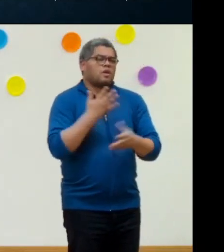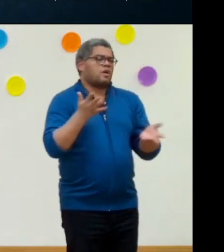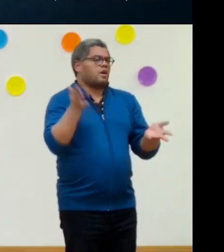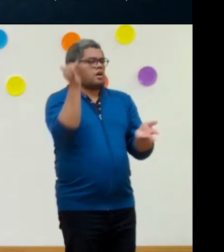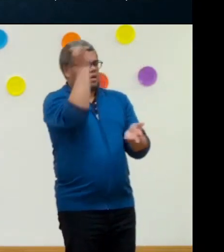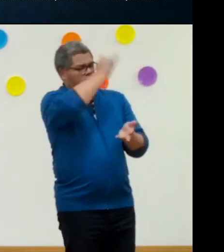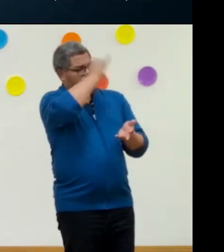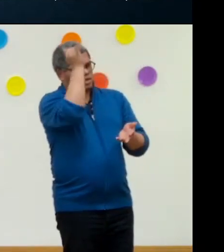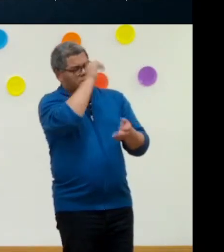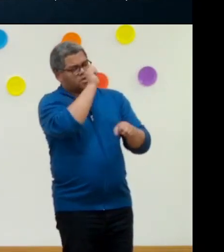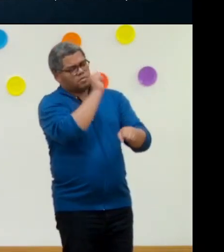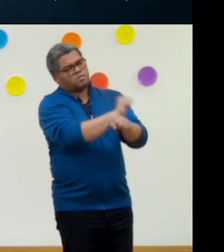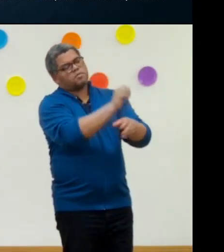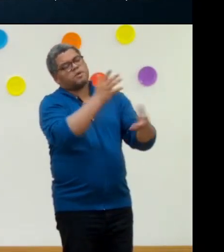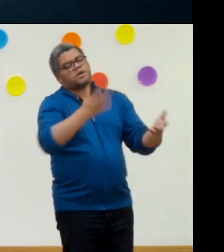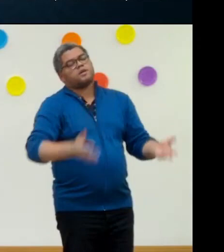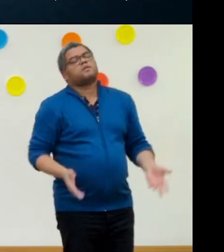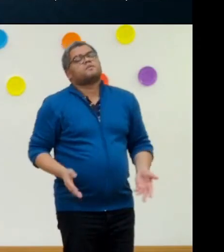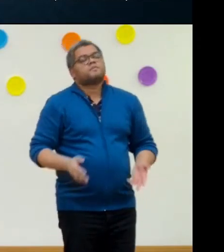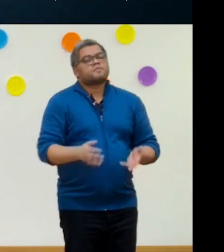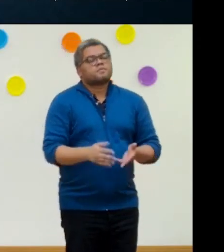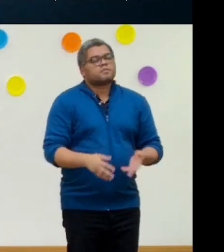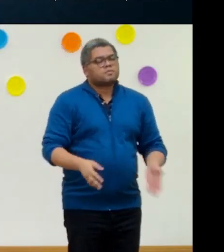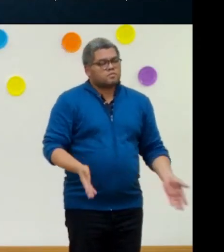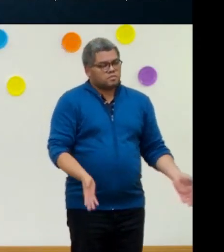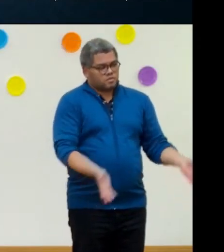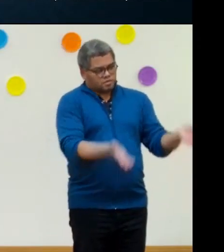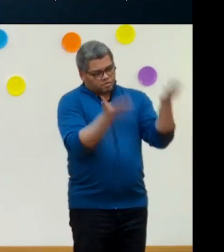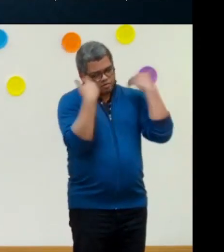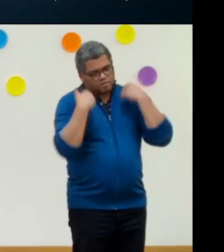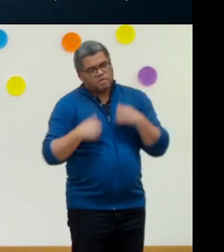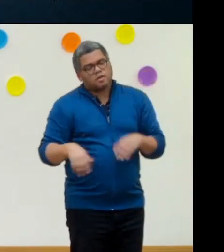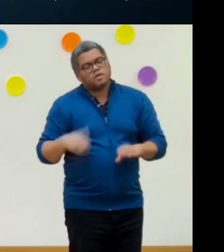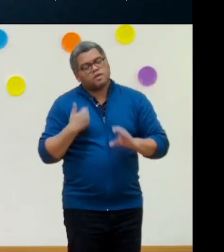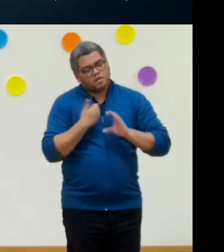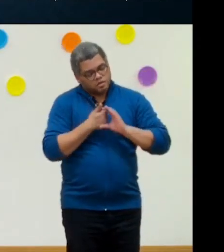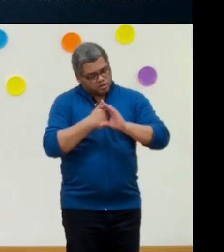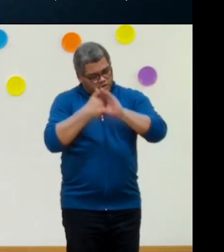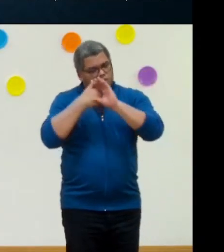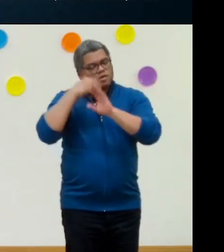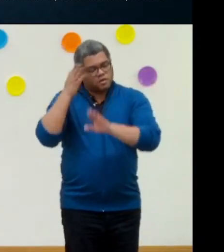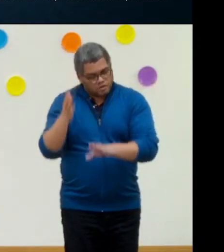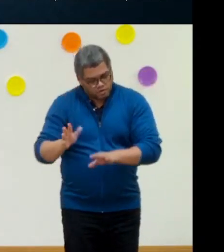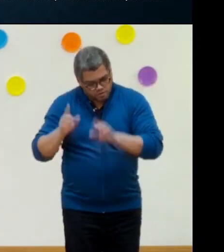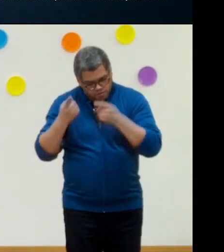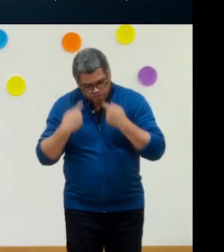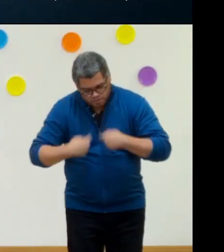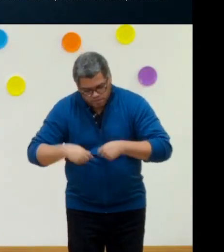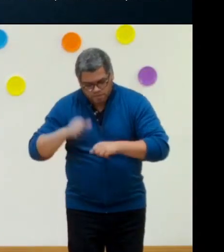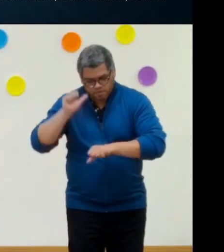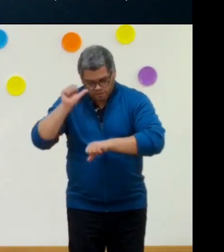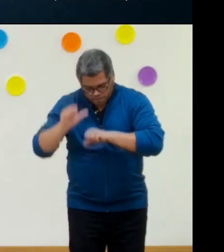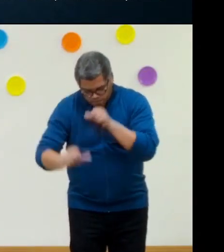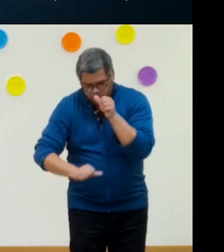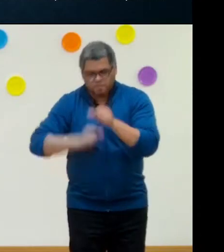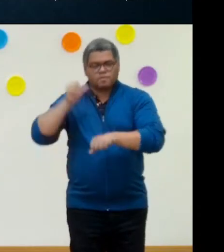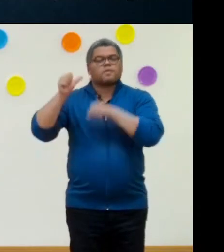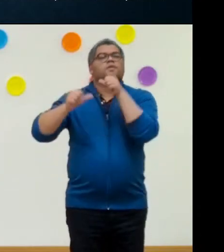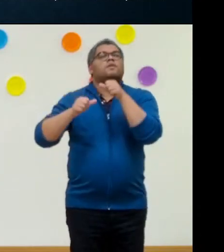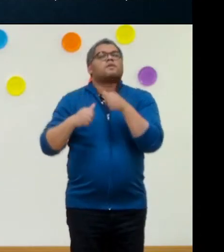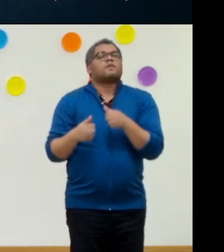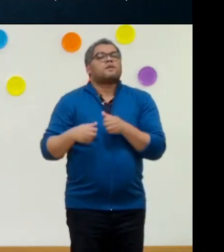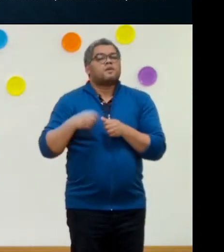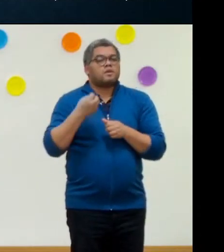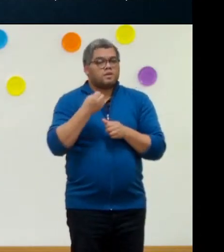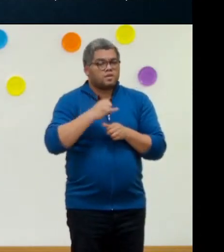mas assim... Vamos lá. Vamos ser crente, pode brincar. Se confessarmos nossos pecados, Ele é fiel e